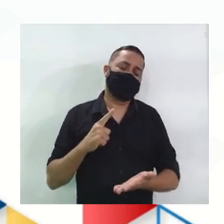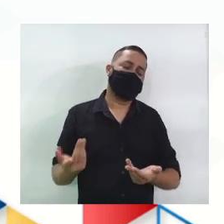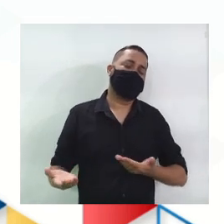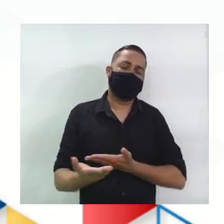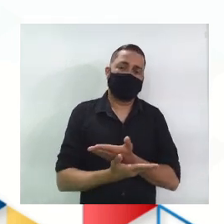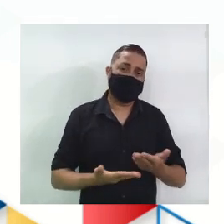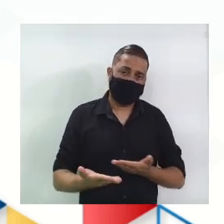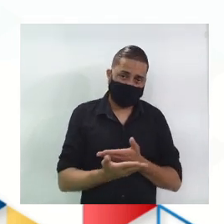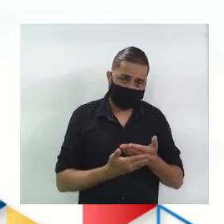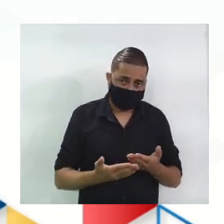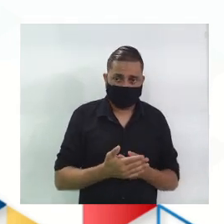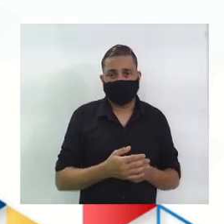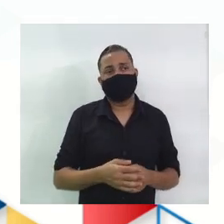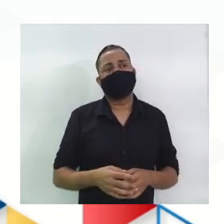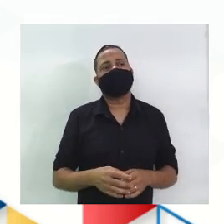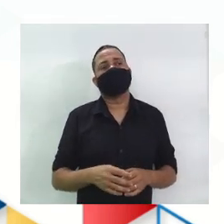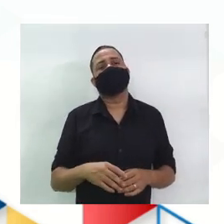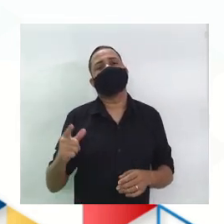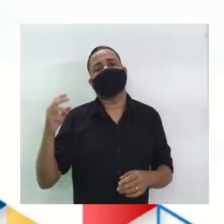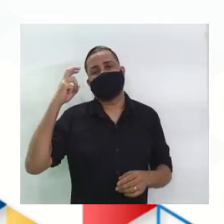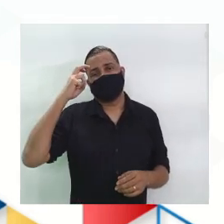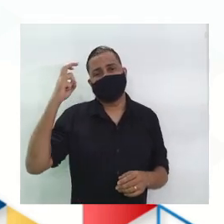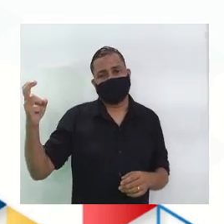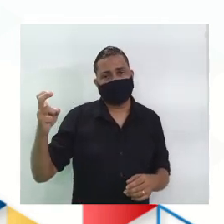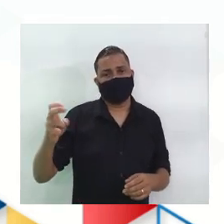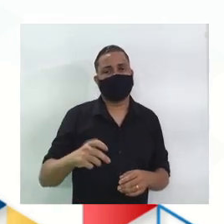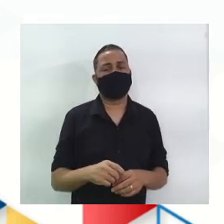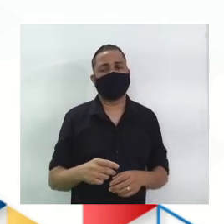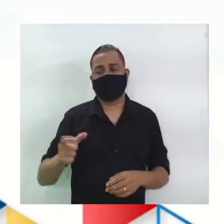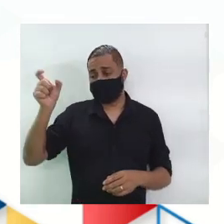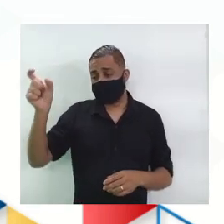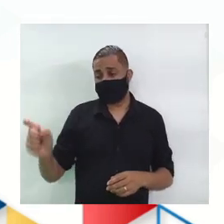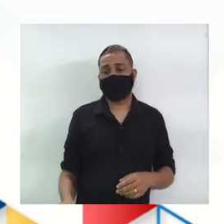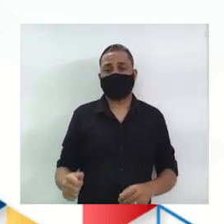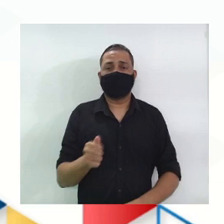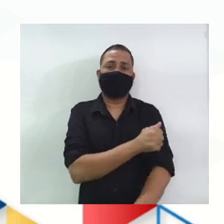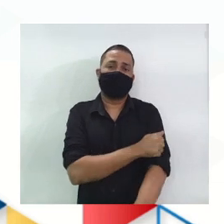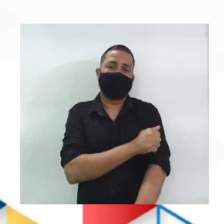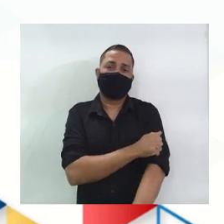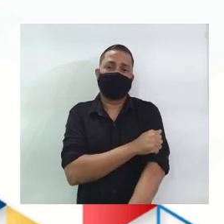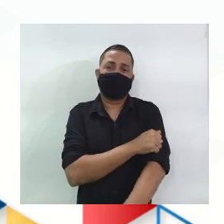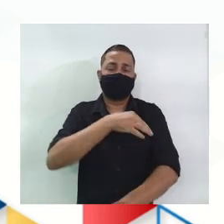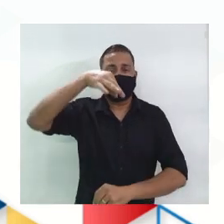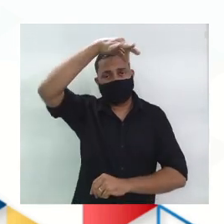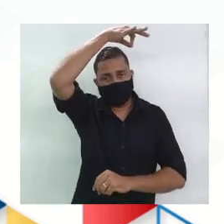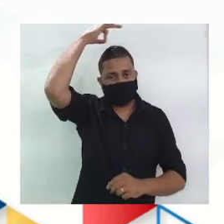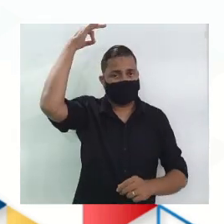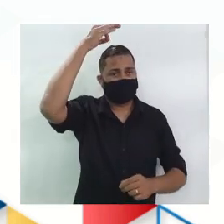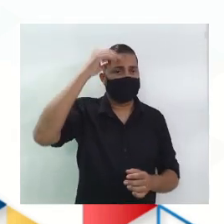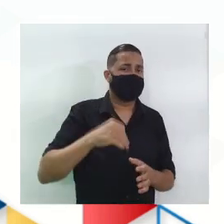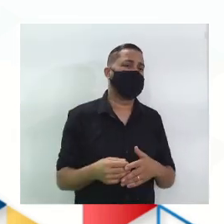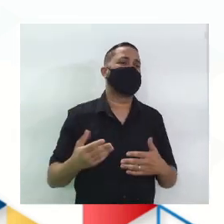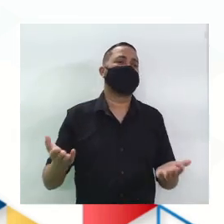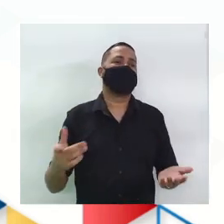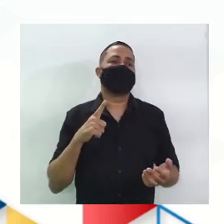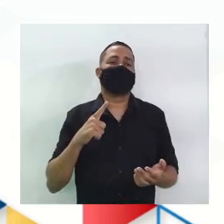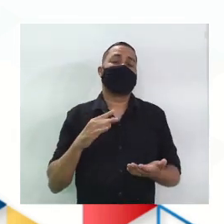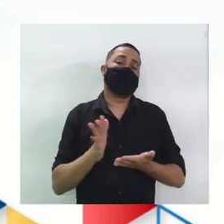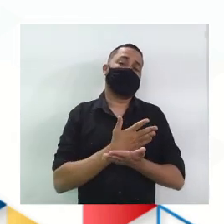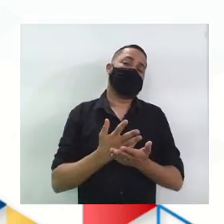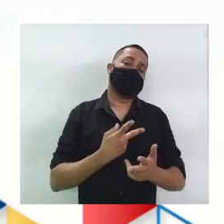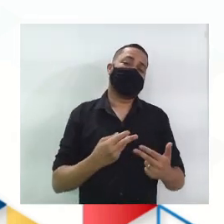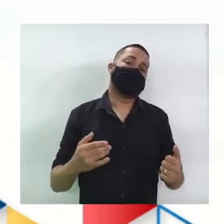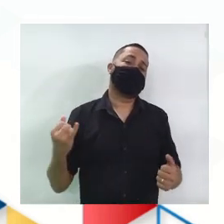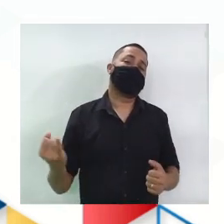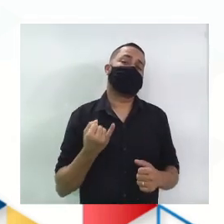relação sempre a relação do mestre com o discípulo, o Guru espiritual. E aqui nós temos alguns pontos